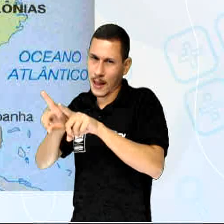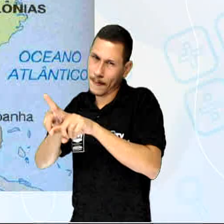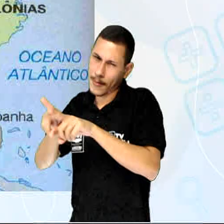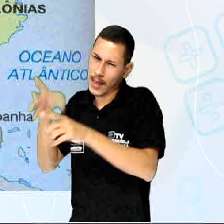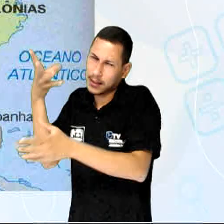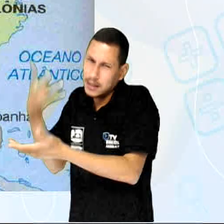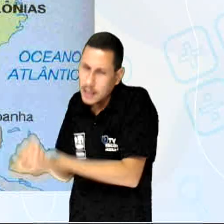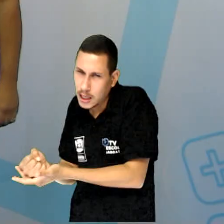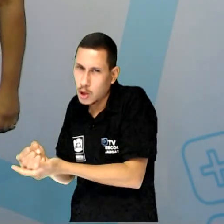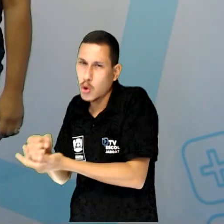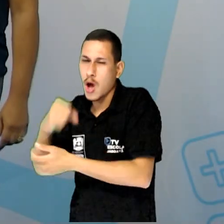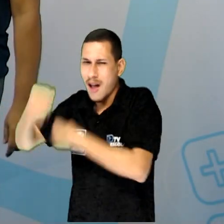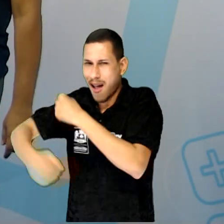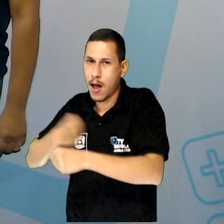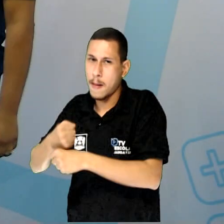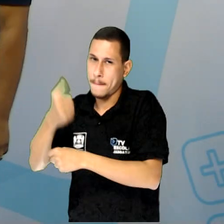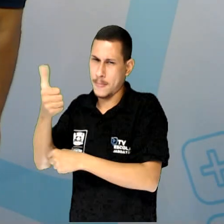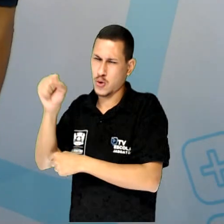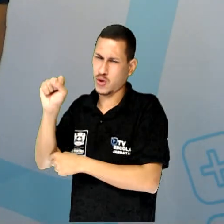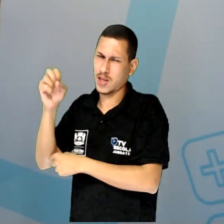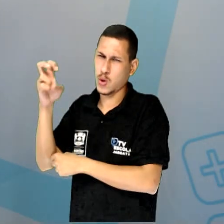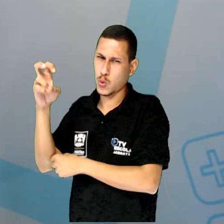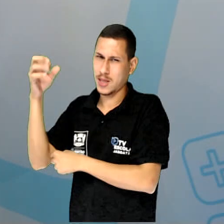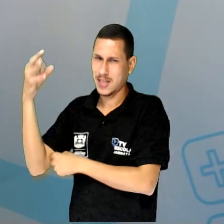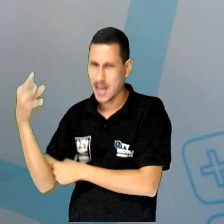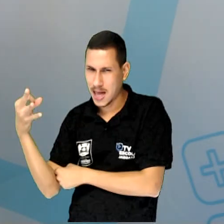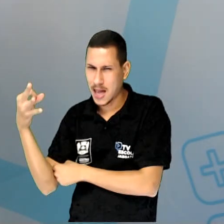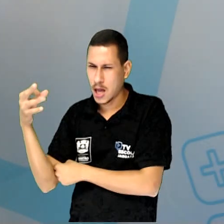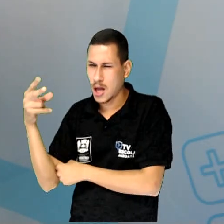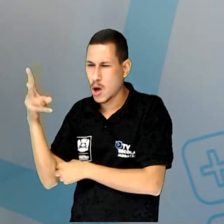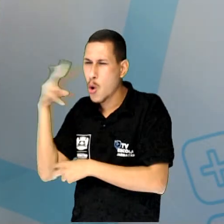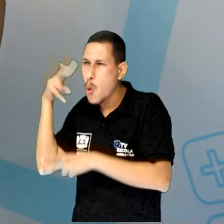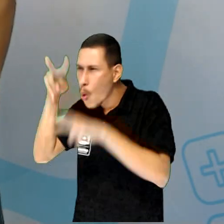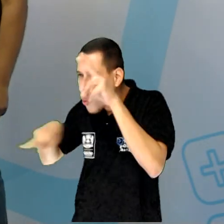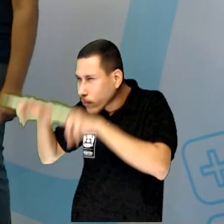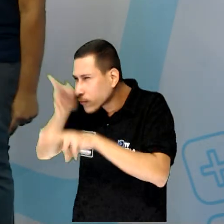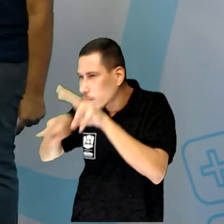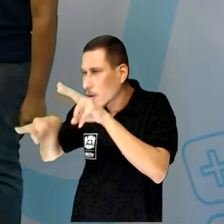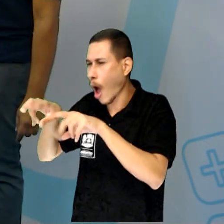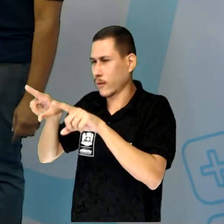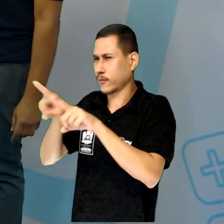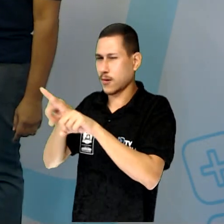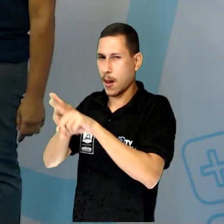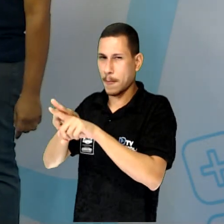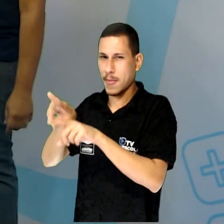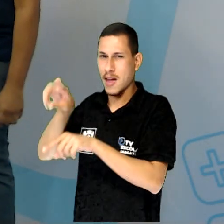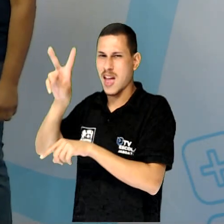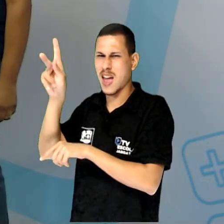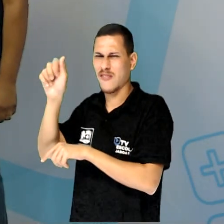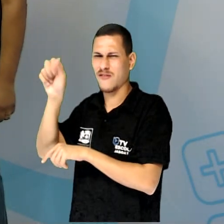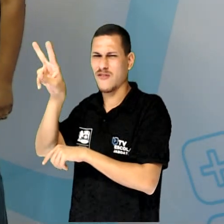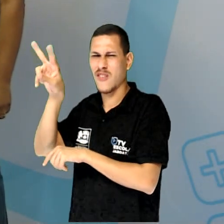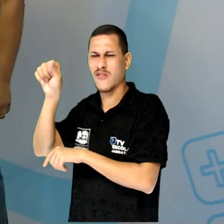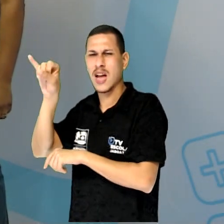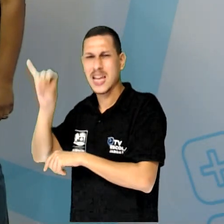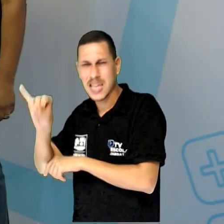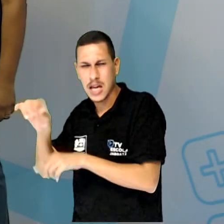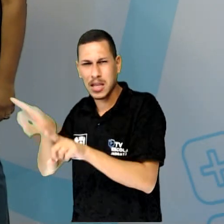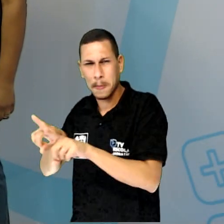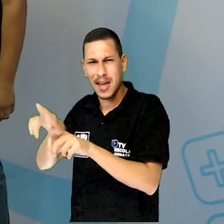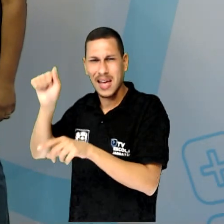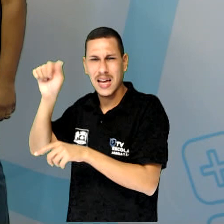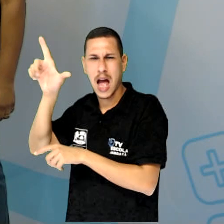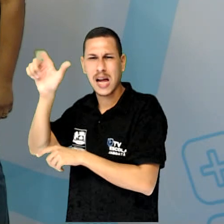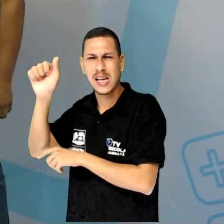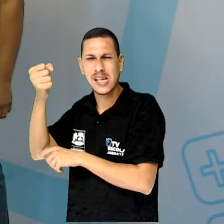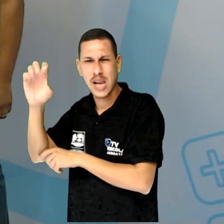em 1853. Tem uma observação, os estados do Havaí e Alasca foram anexados em